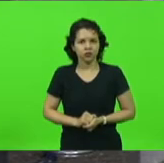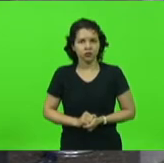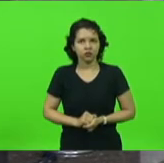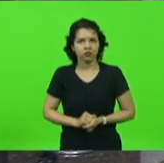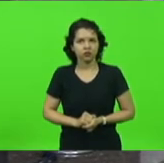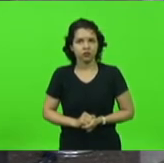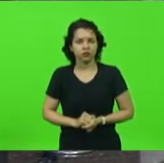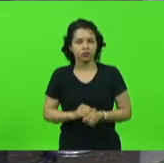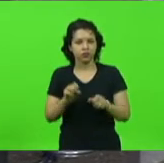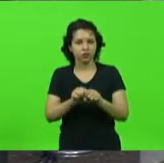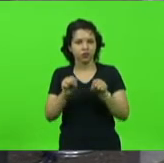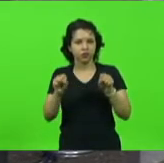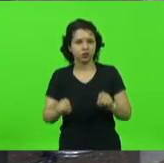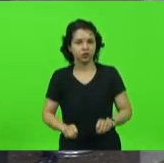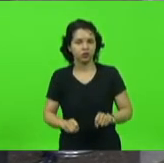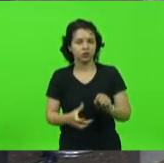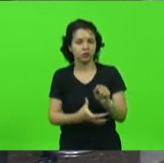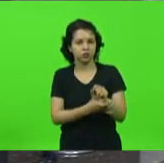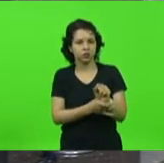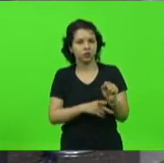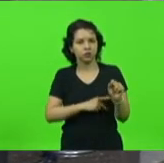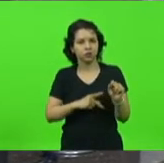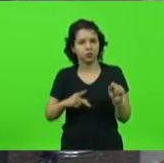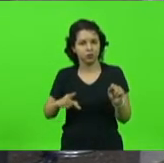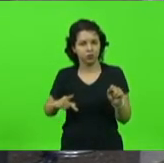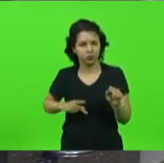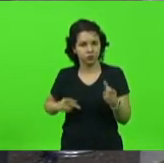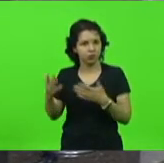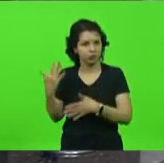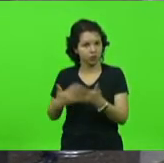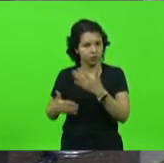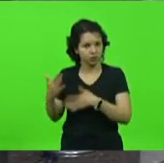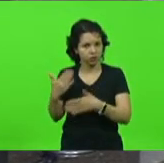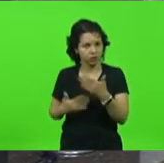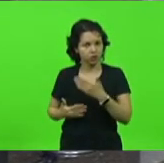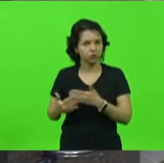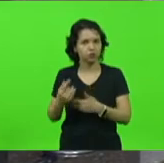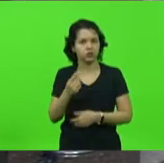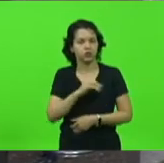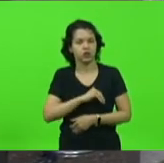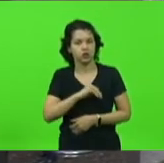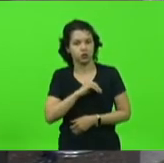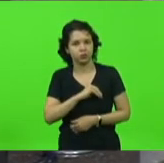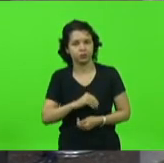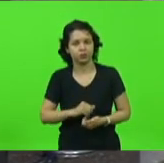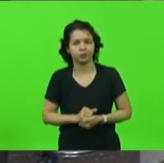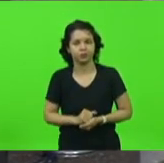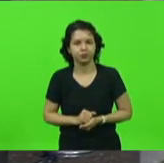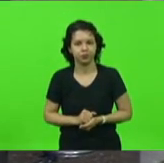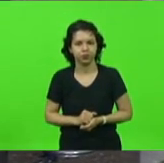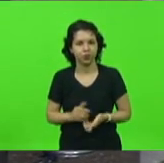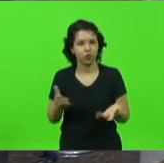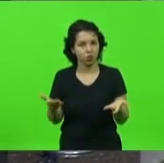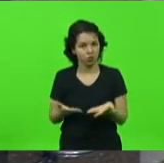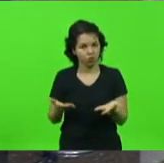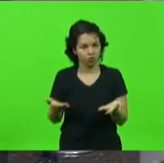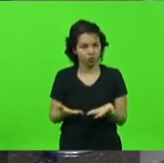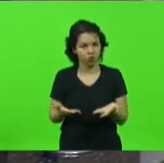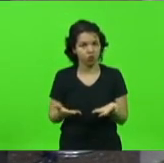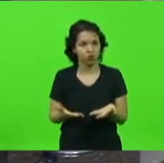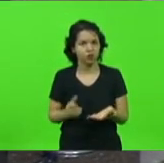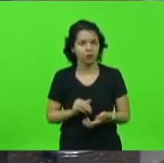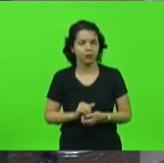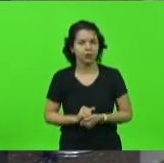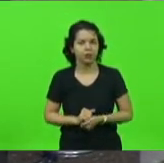do sistema de segurança pública, ele era por salário. Hoje, ele é